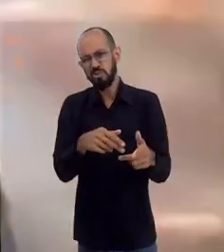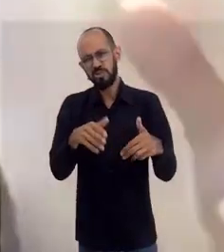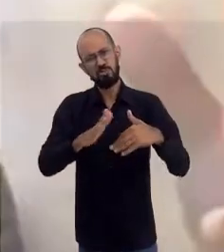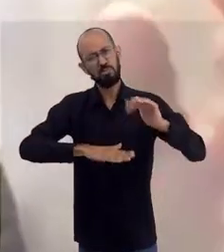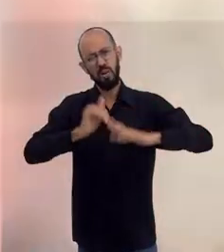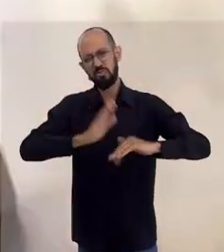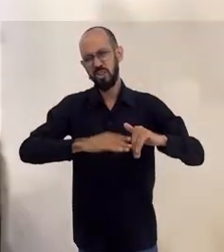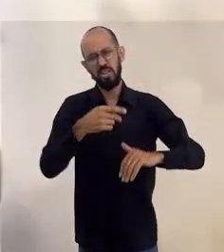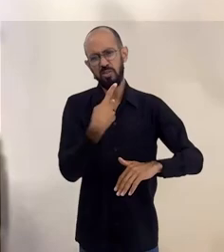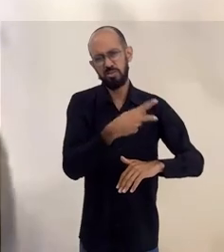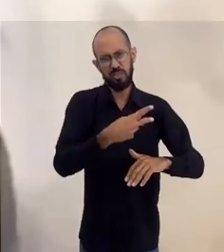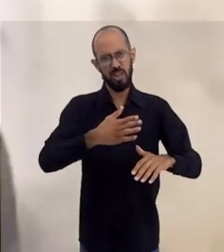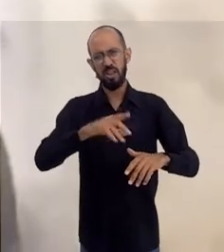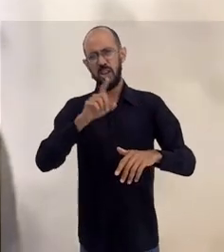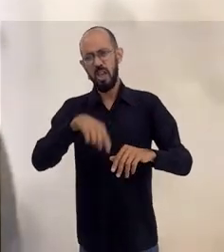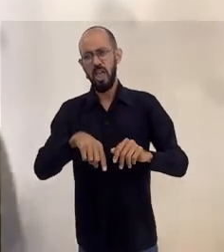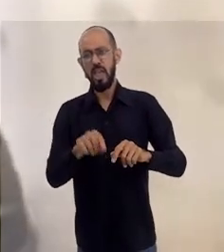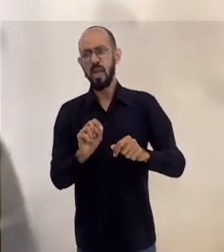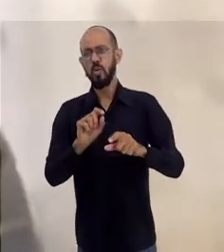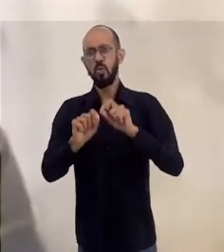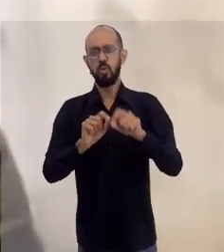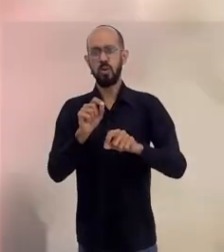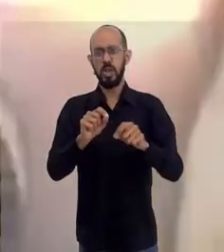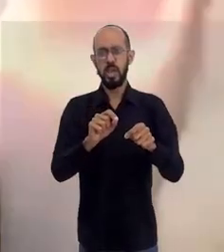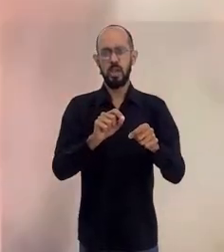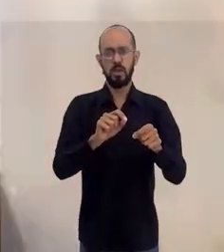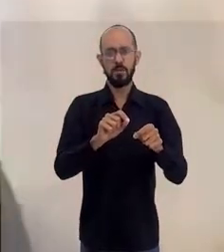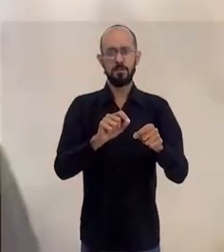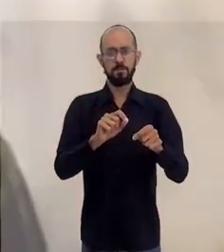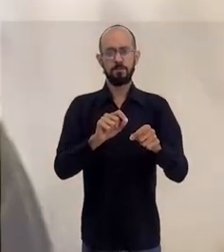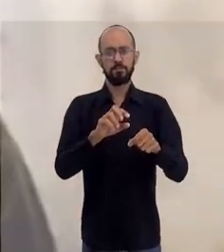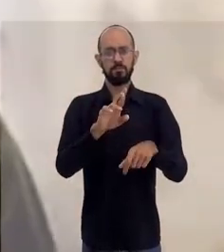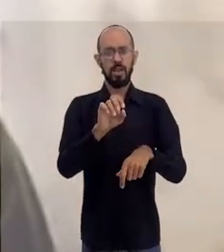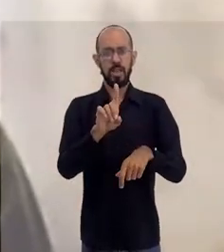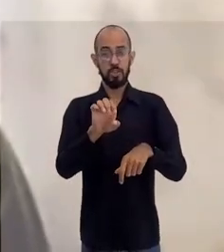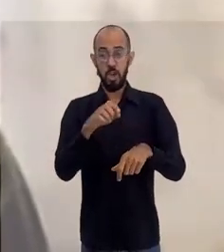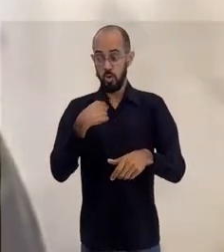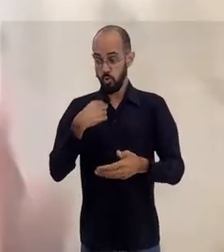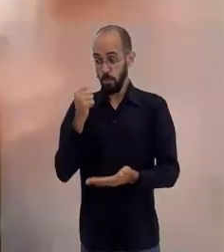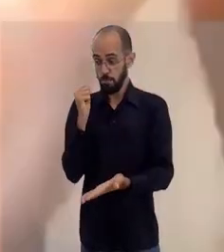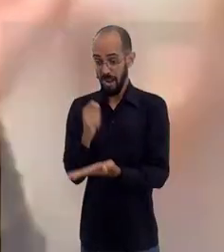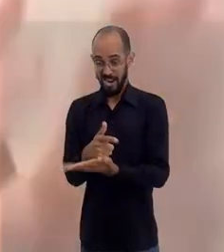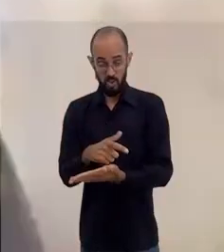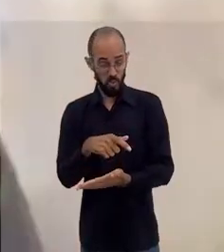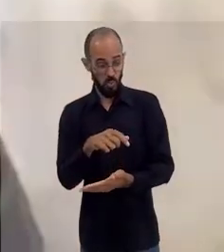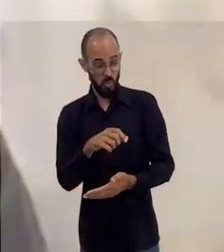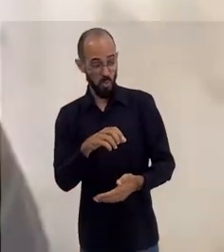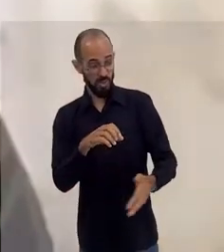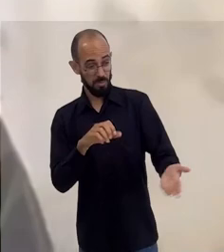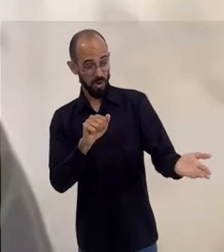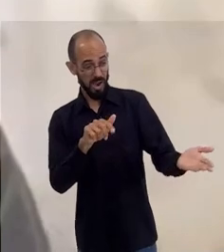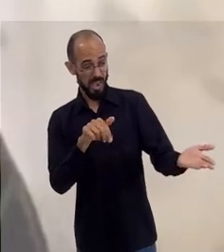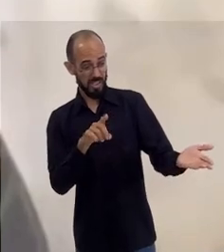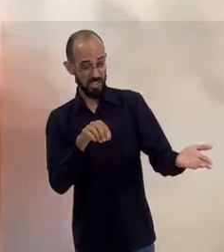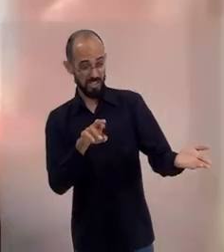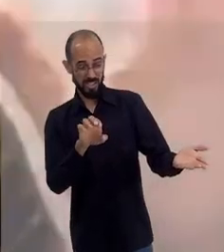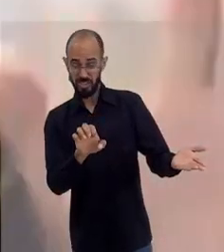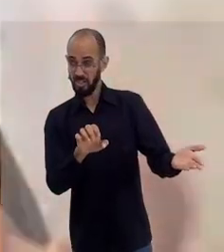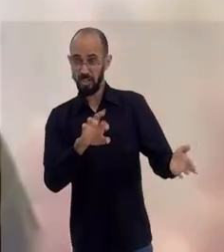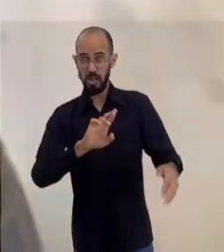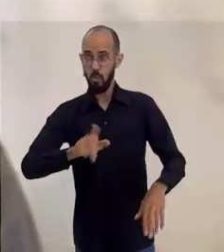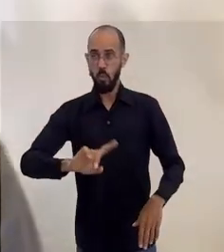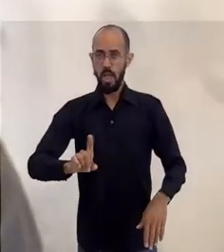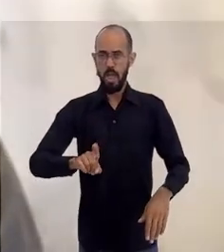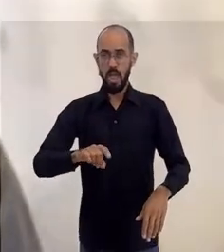é todo uma cadeira que essas pessoas dos Anjos estão falando eu não tô pagando conta para Caruso eu não tô pagando conta para fulana beltrana